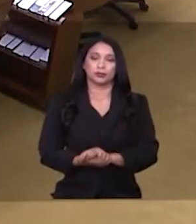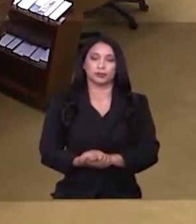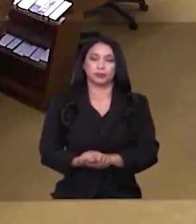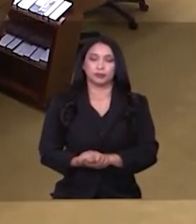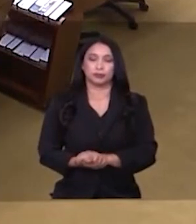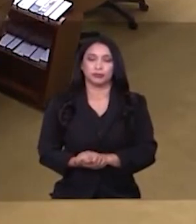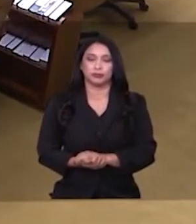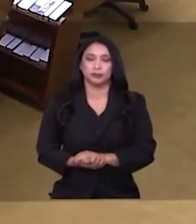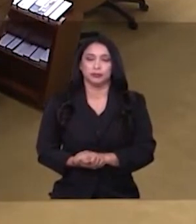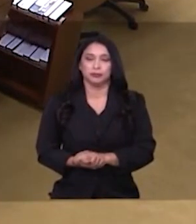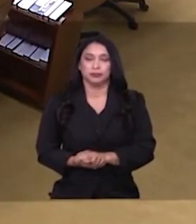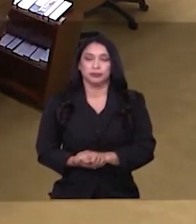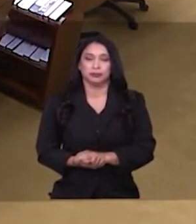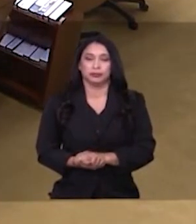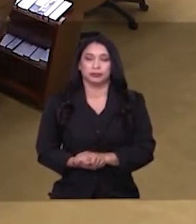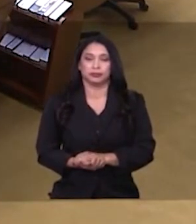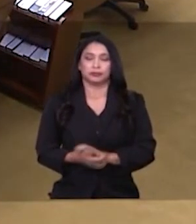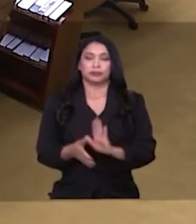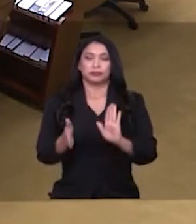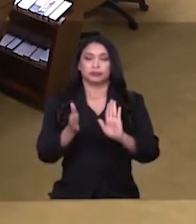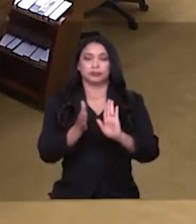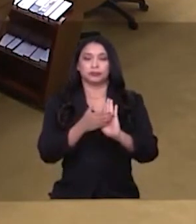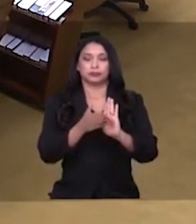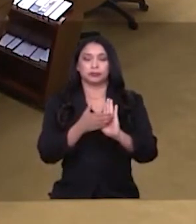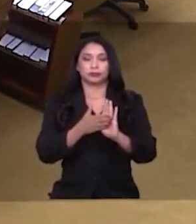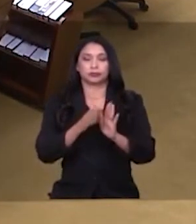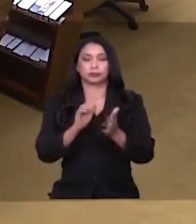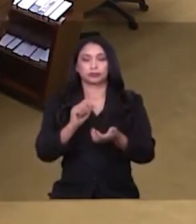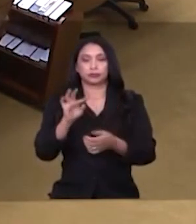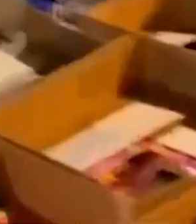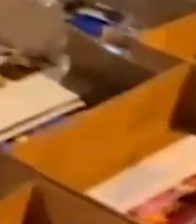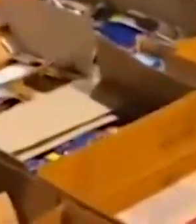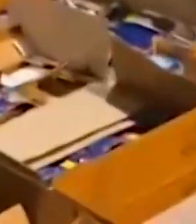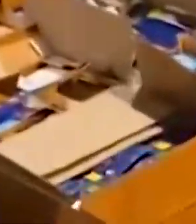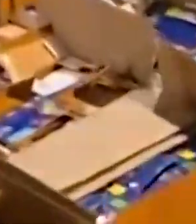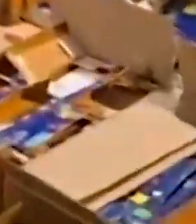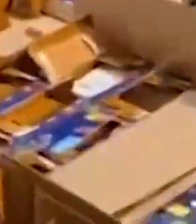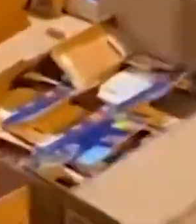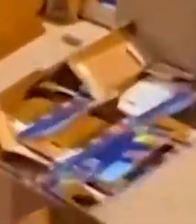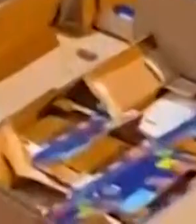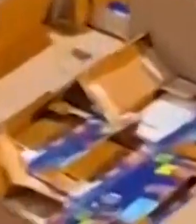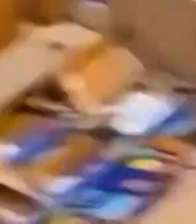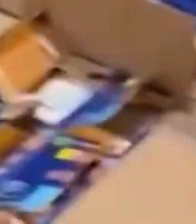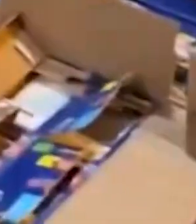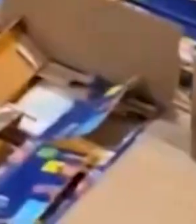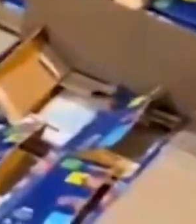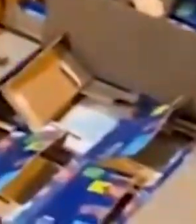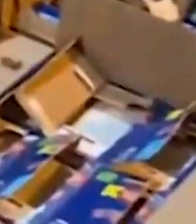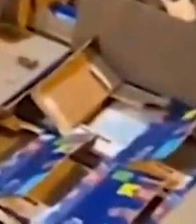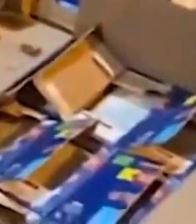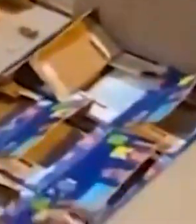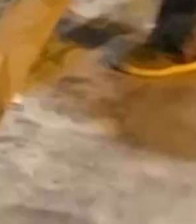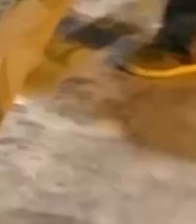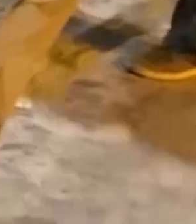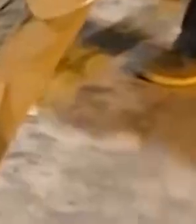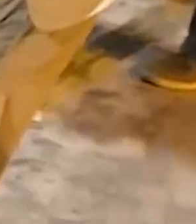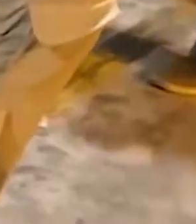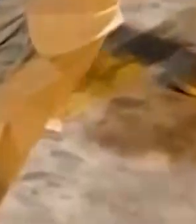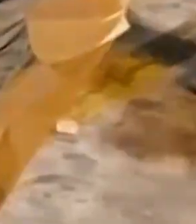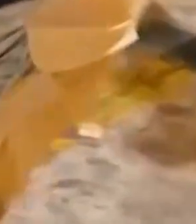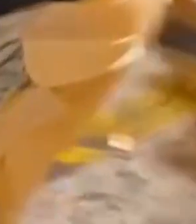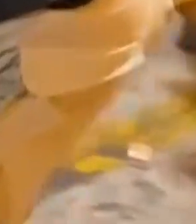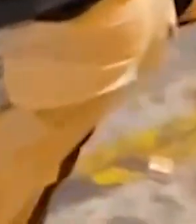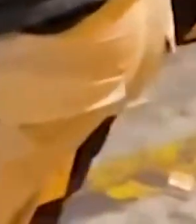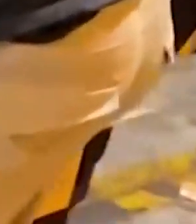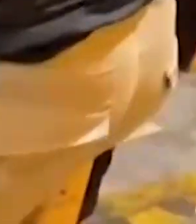tese uniformiza decisões judiciais em todo o país e determina que o regime adequado para